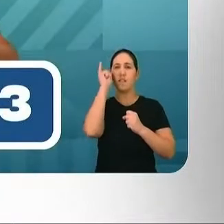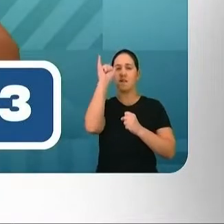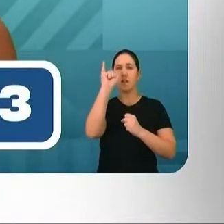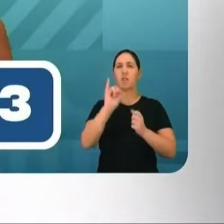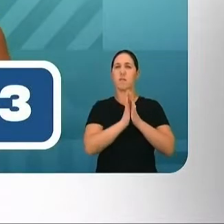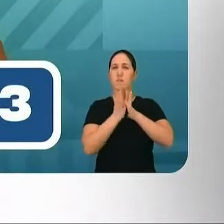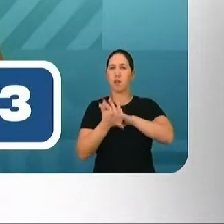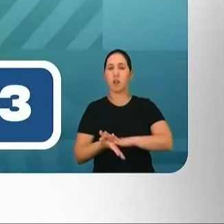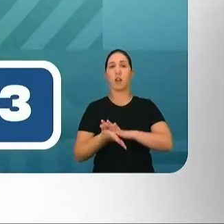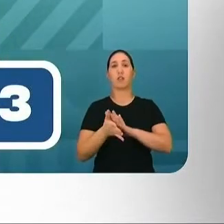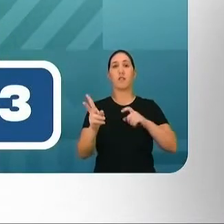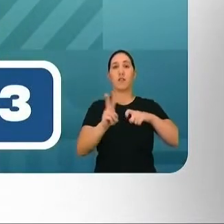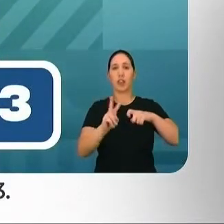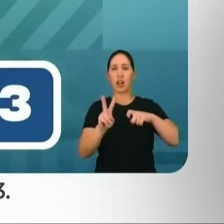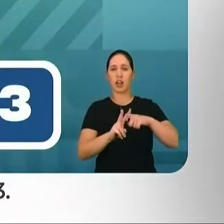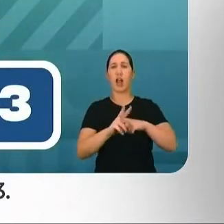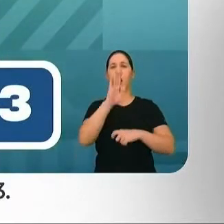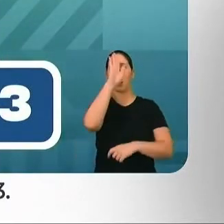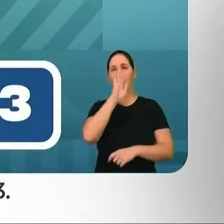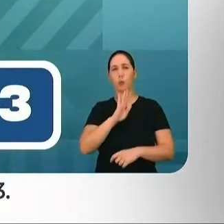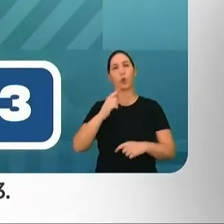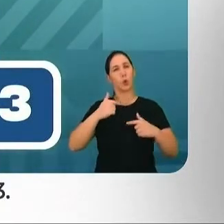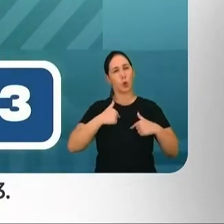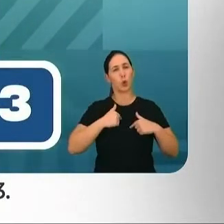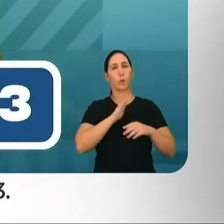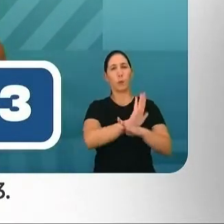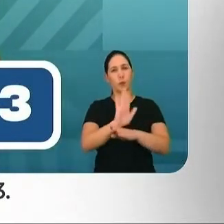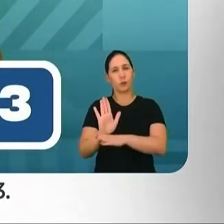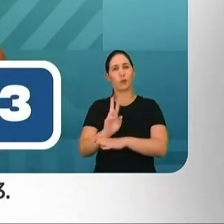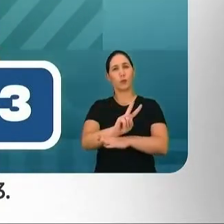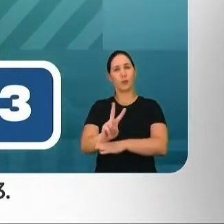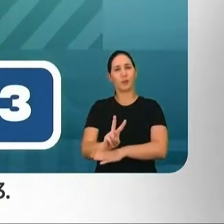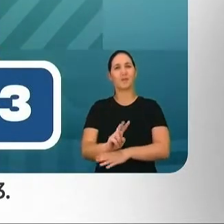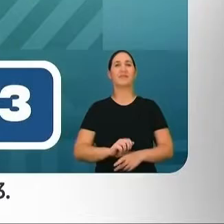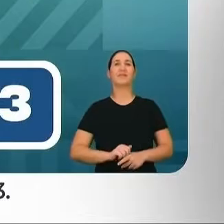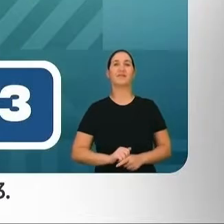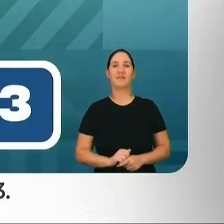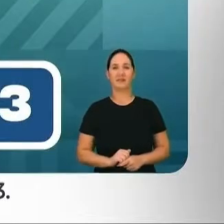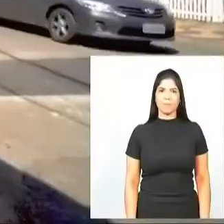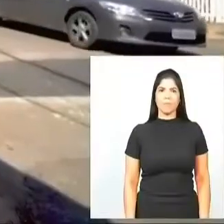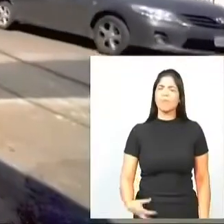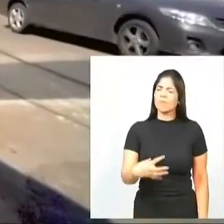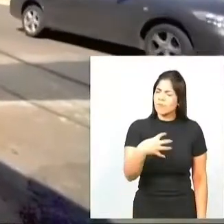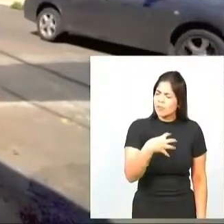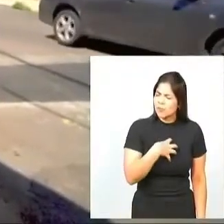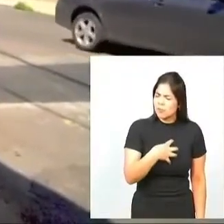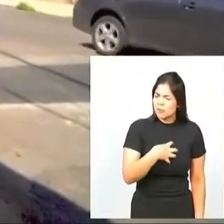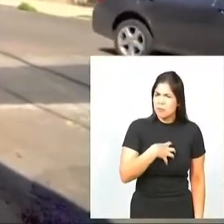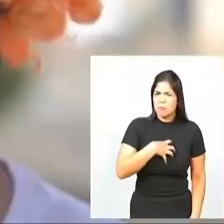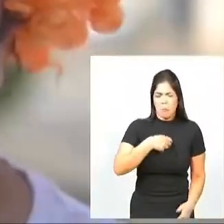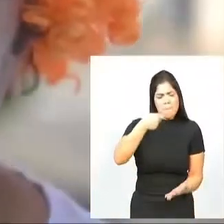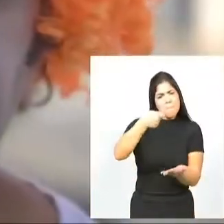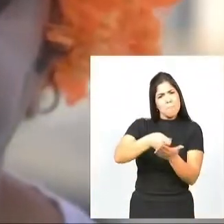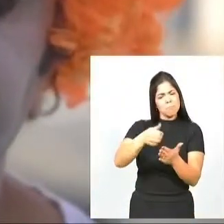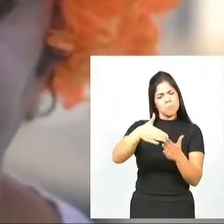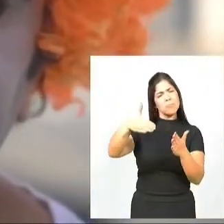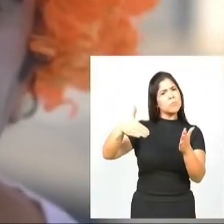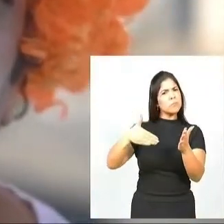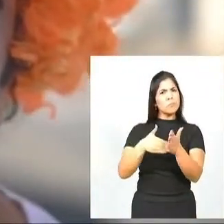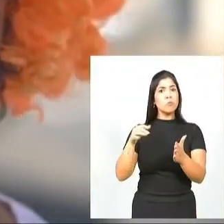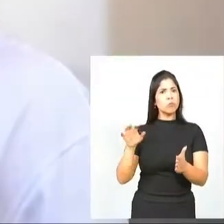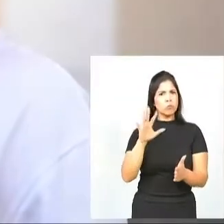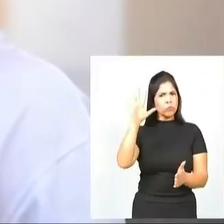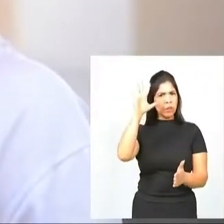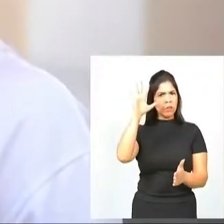tratos. Atendimento veterinário gratuito. Tati Duda, protetor dos animais, 19133. É assim que a gente se sente ao pagar tudo